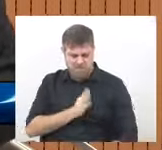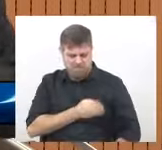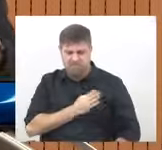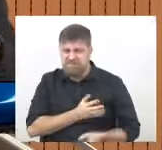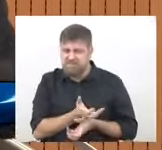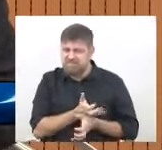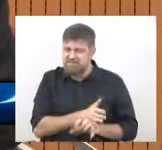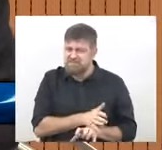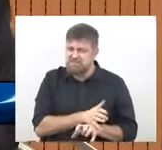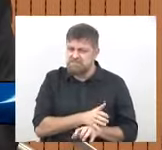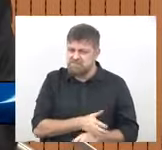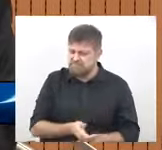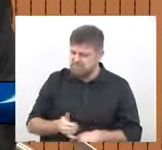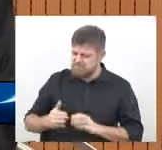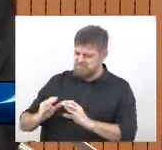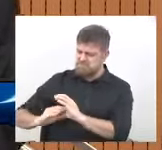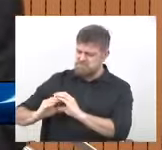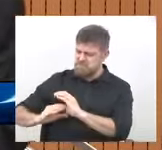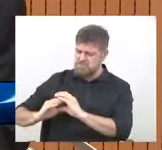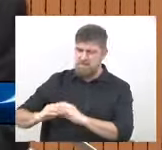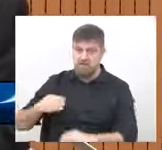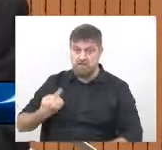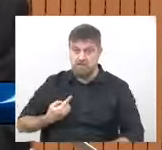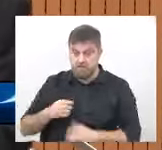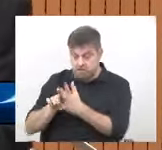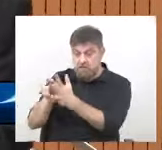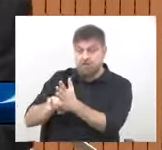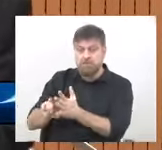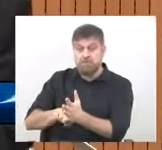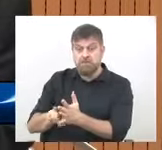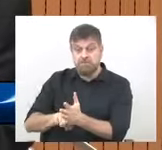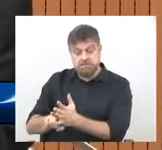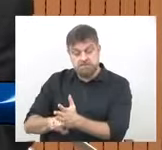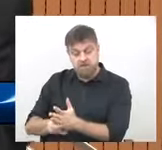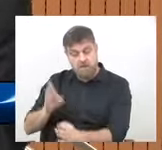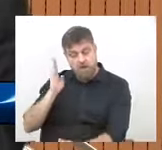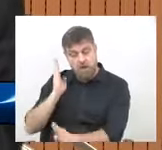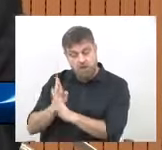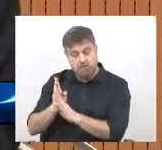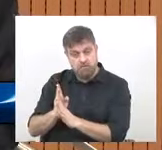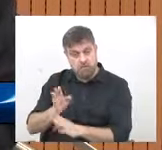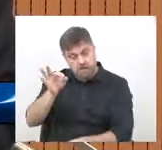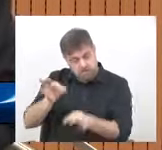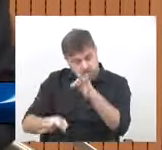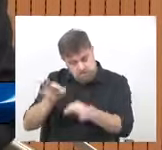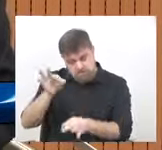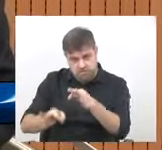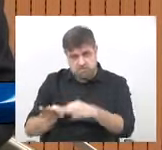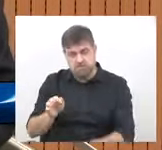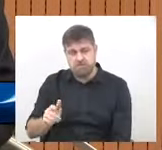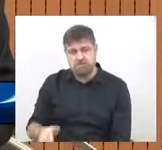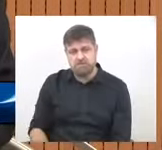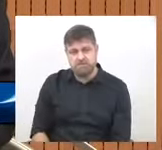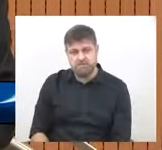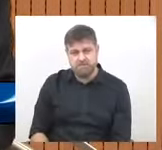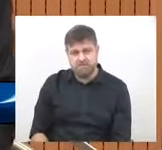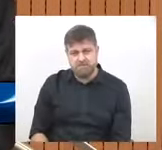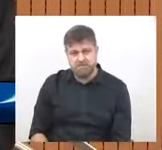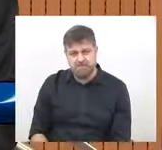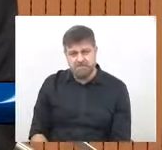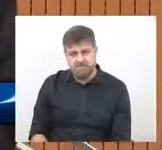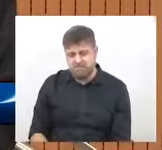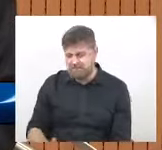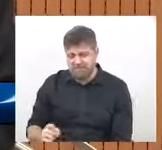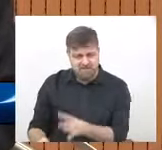um trabalho no sentido de fazer uma investigação e que haja justiça para que